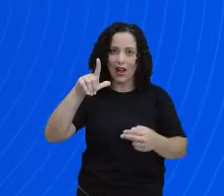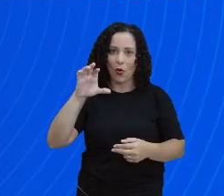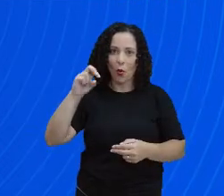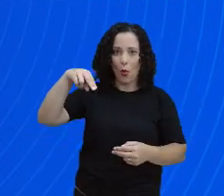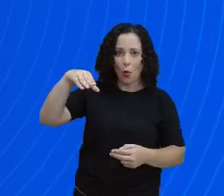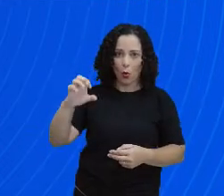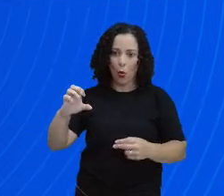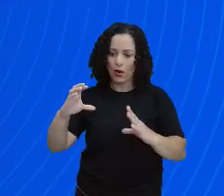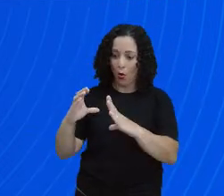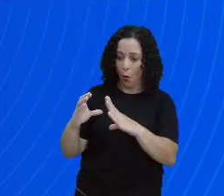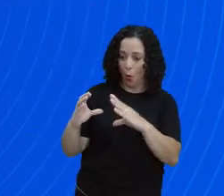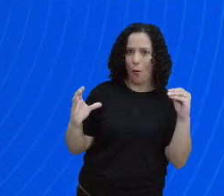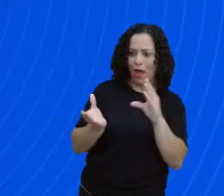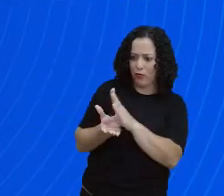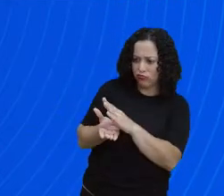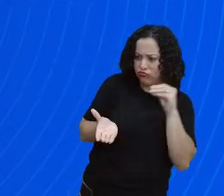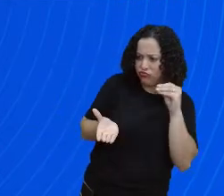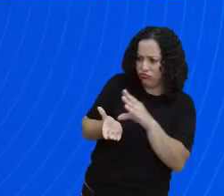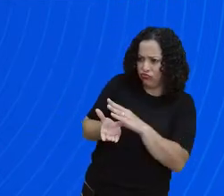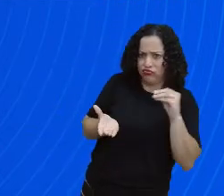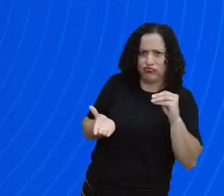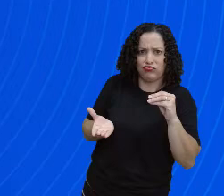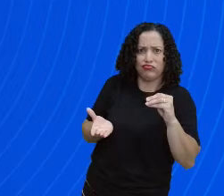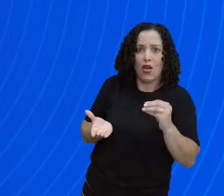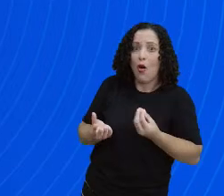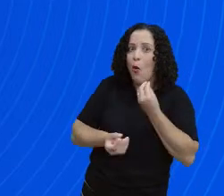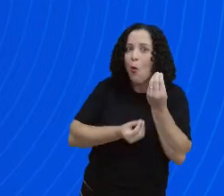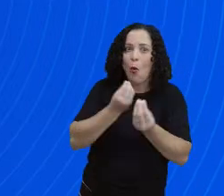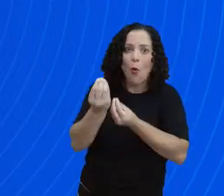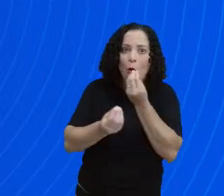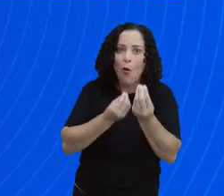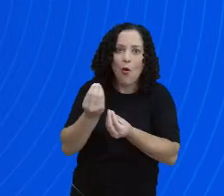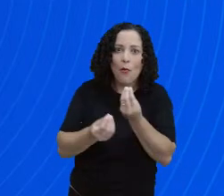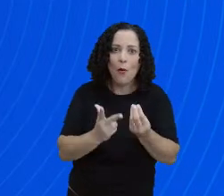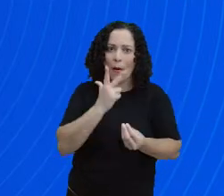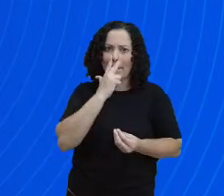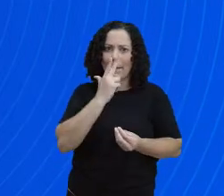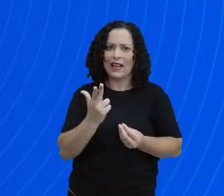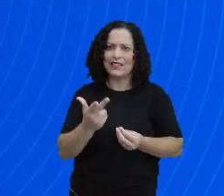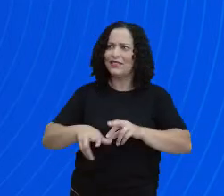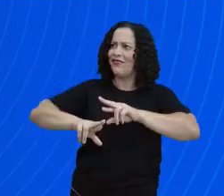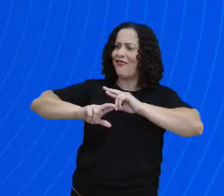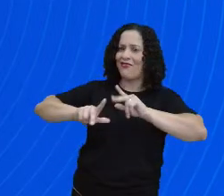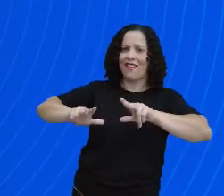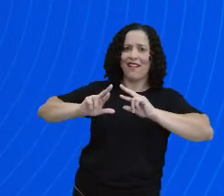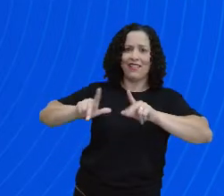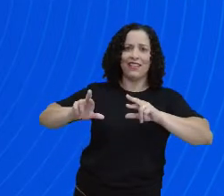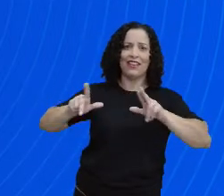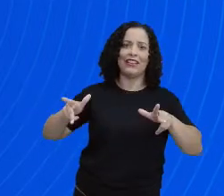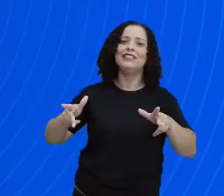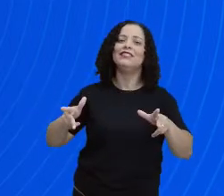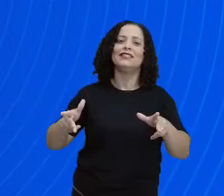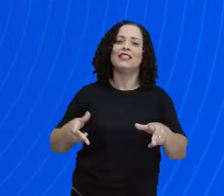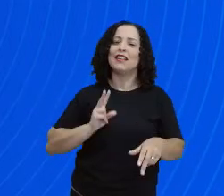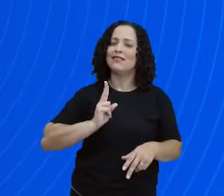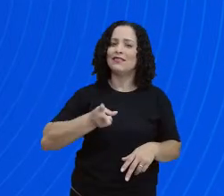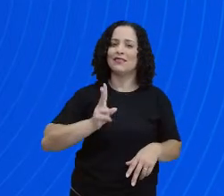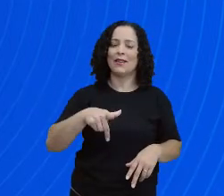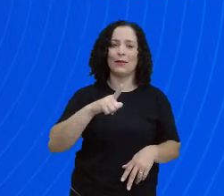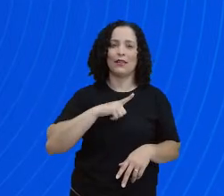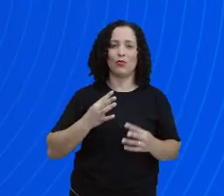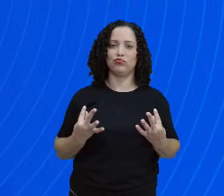Meu Deus, como assim um clone, né? Como se fosse uma coisa de outro mundo. Por quê? Sempre que vem